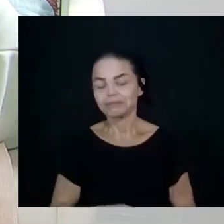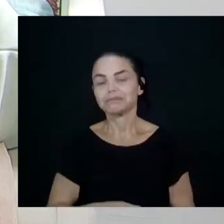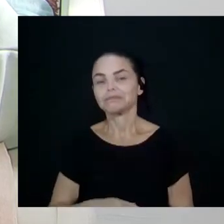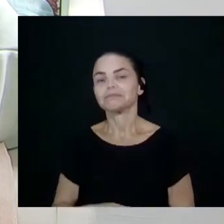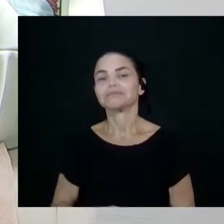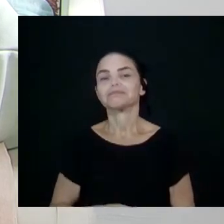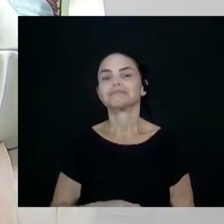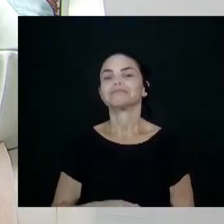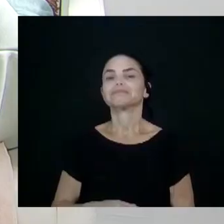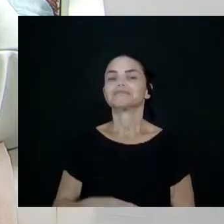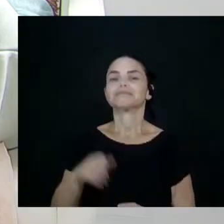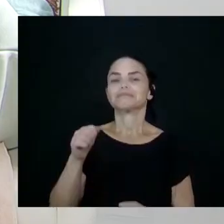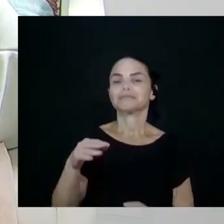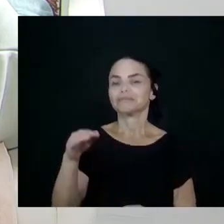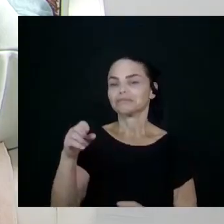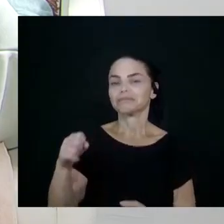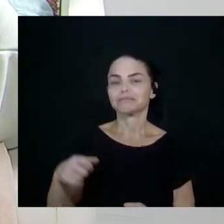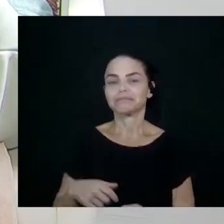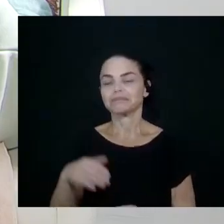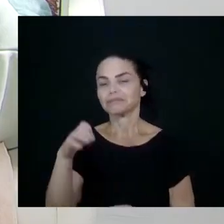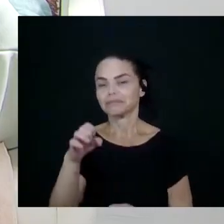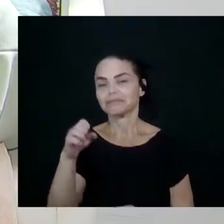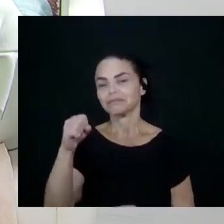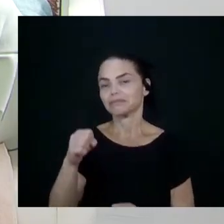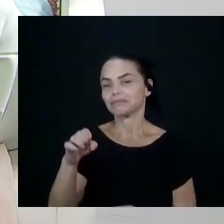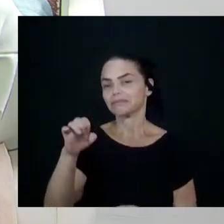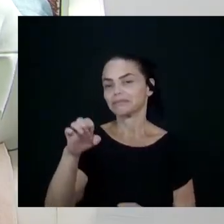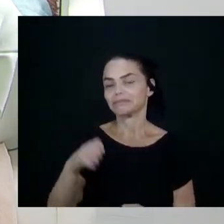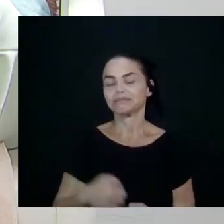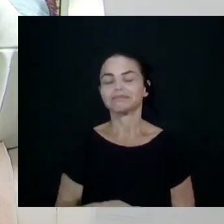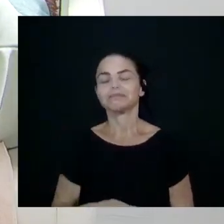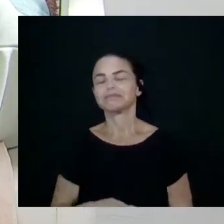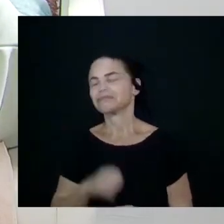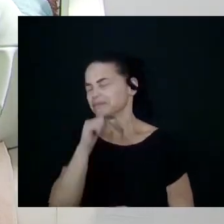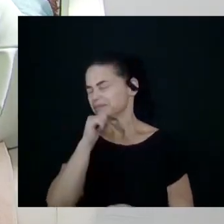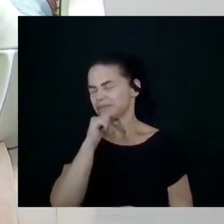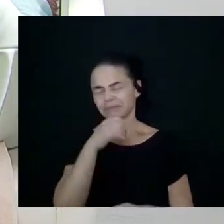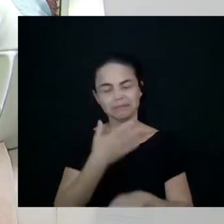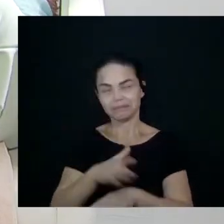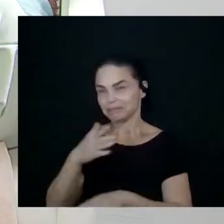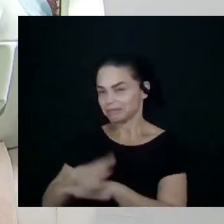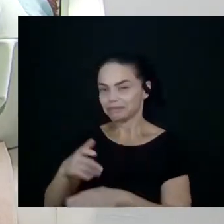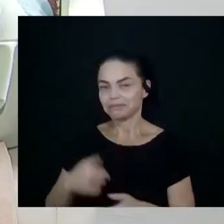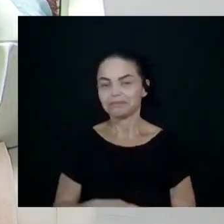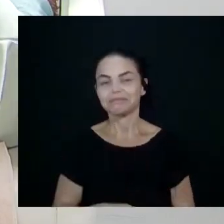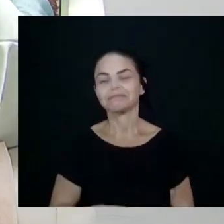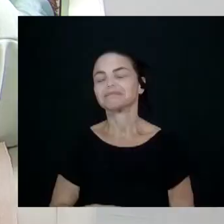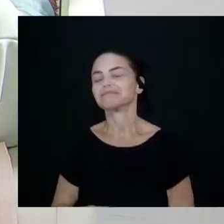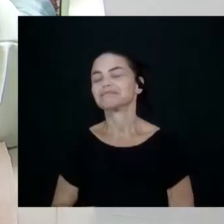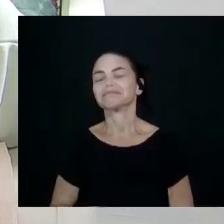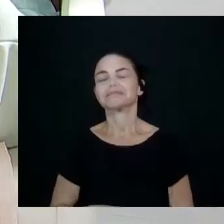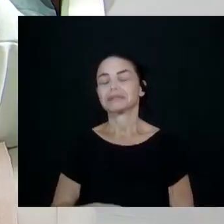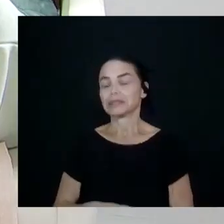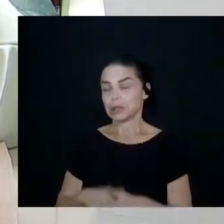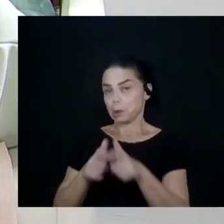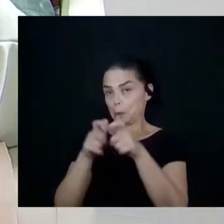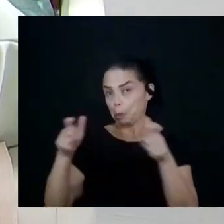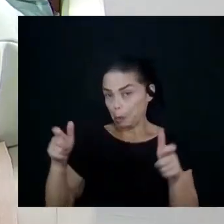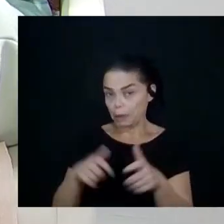né? Sim. O Movimento Esmo, e você também participa ou não? Ainda não, porque assim, tá meio muito,